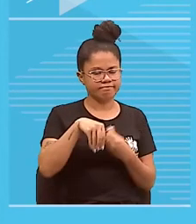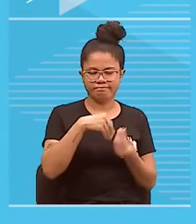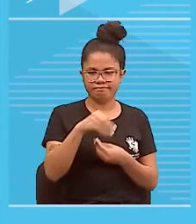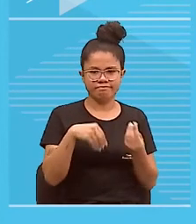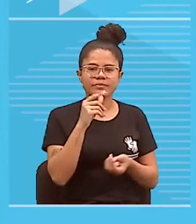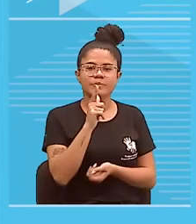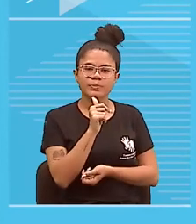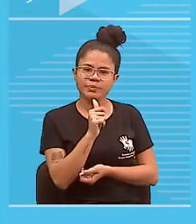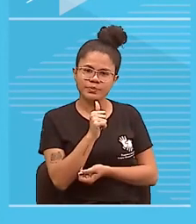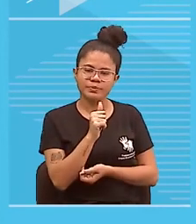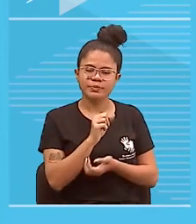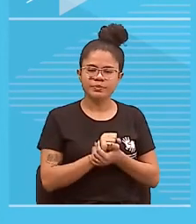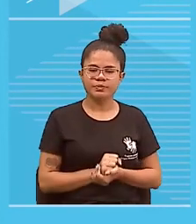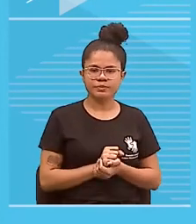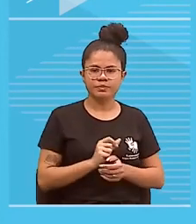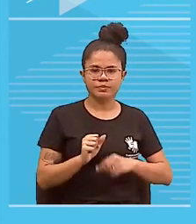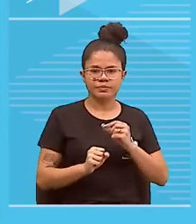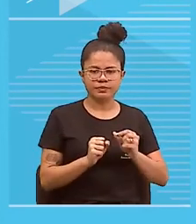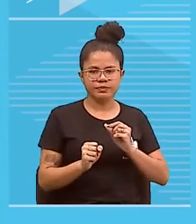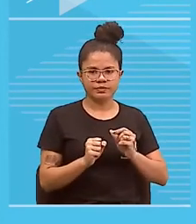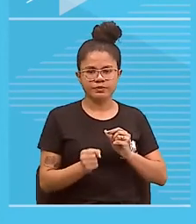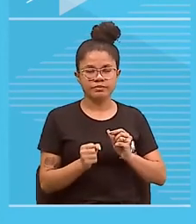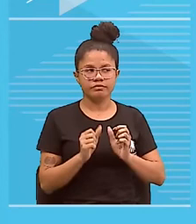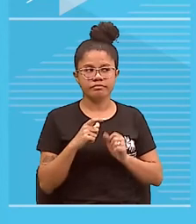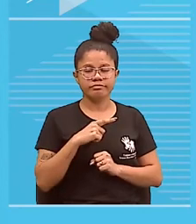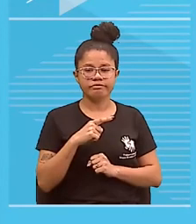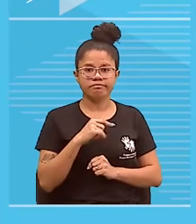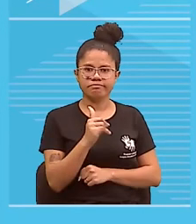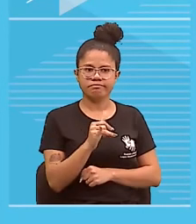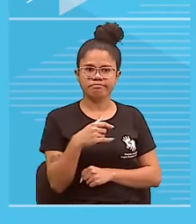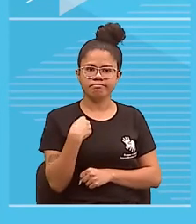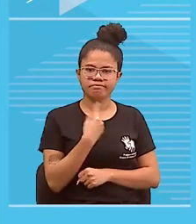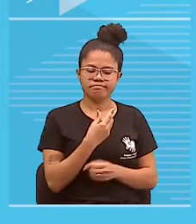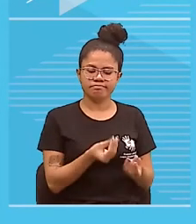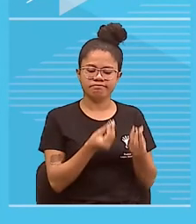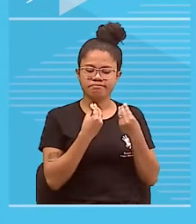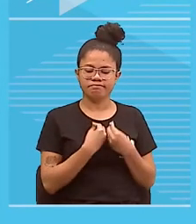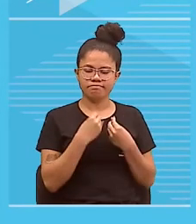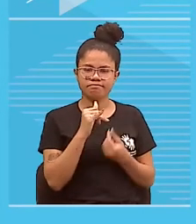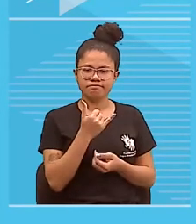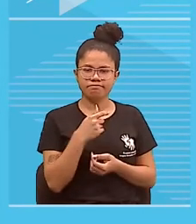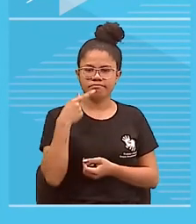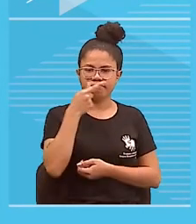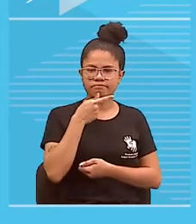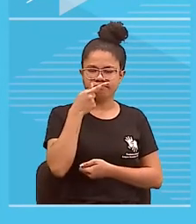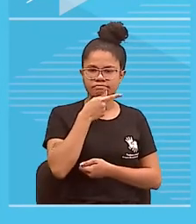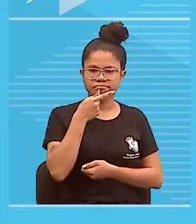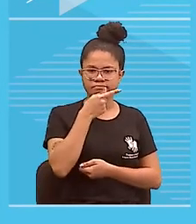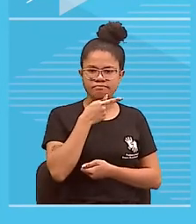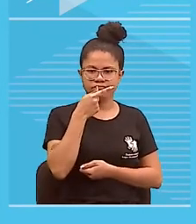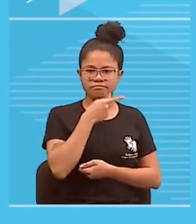Ah e eles são instrumentos de armazenamento de energia o glicogênio para nós